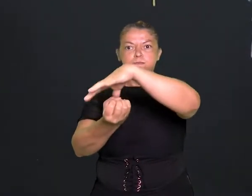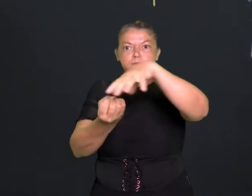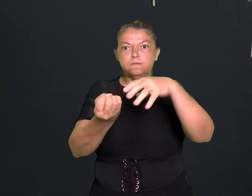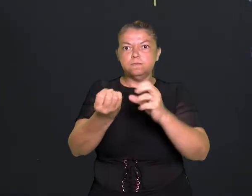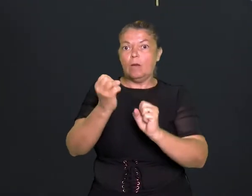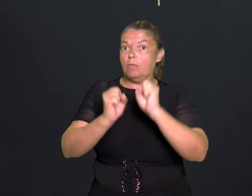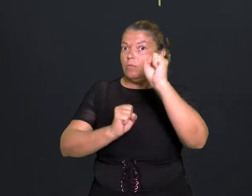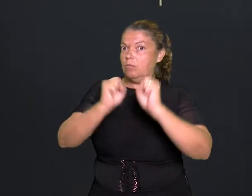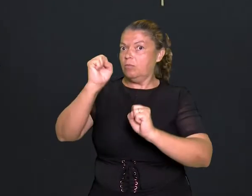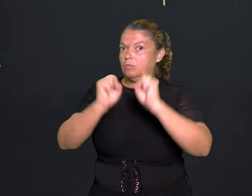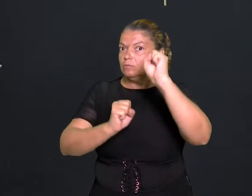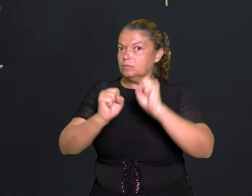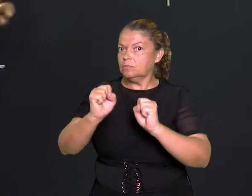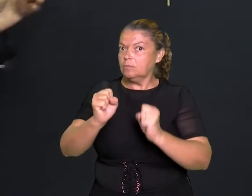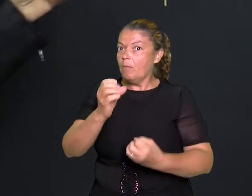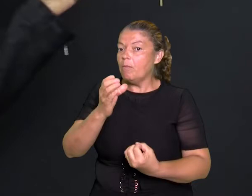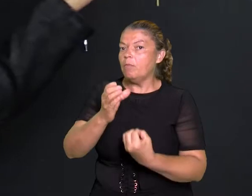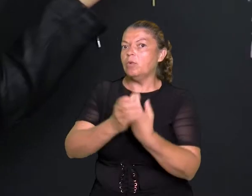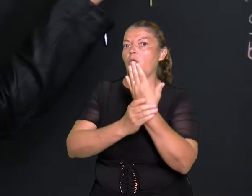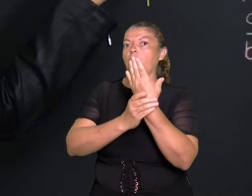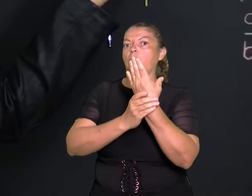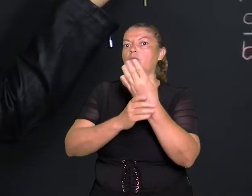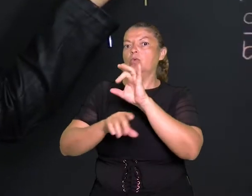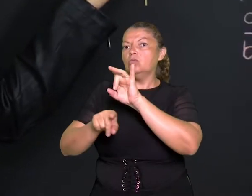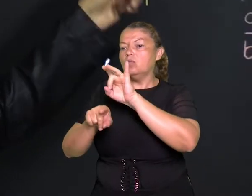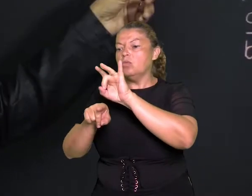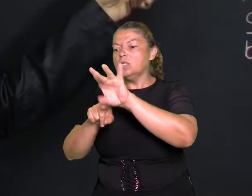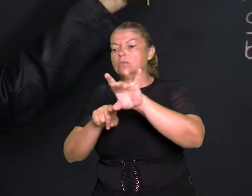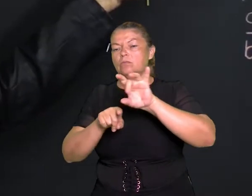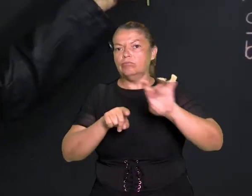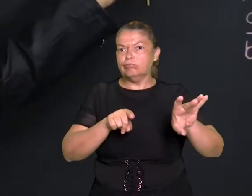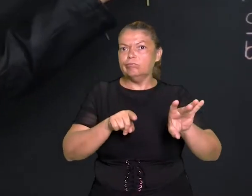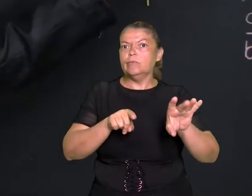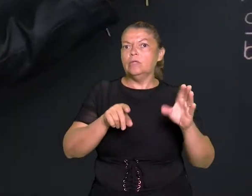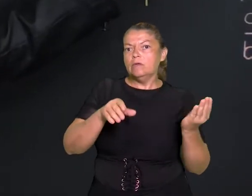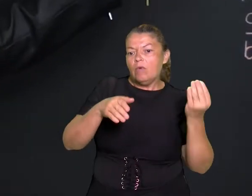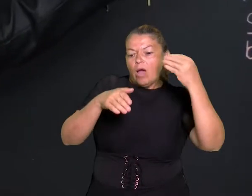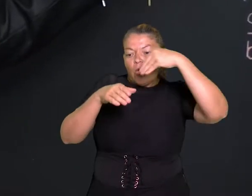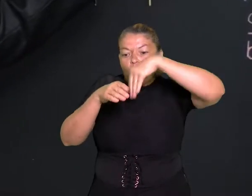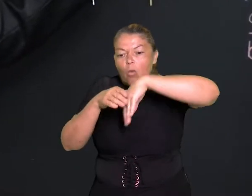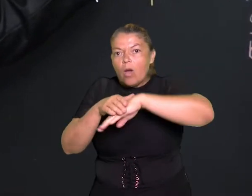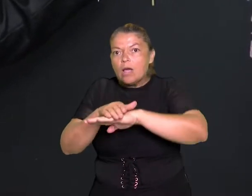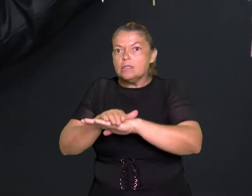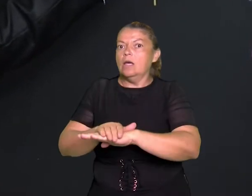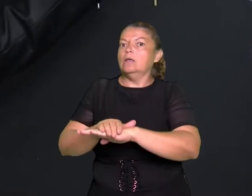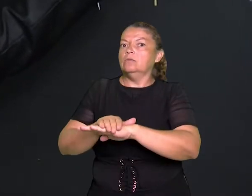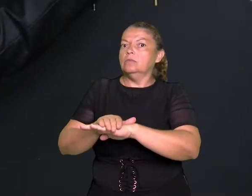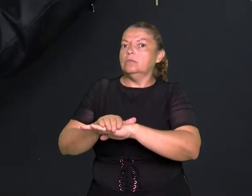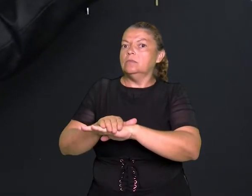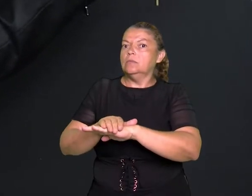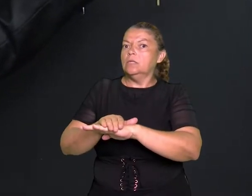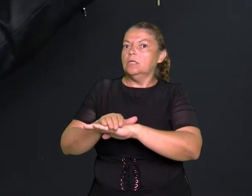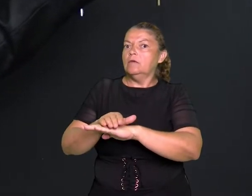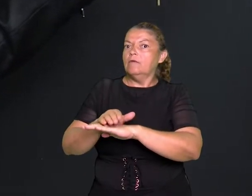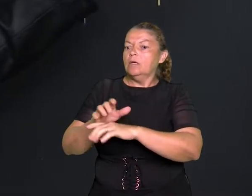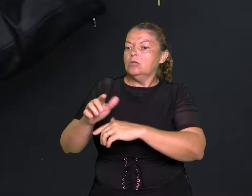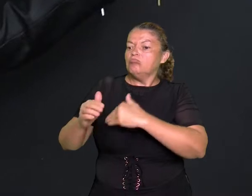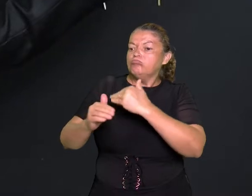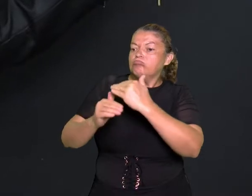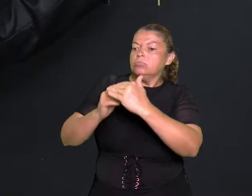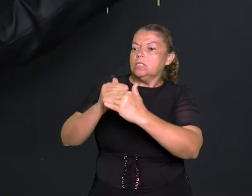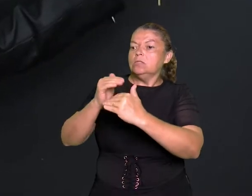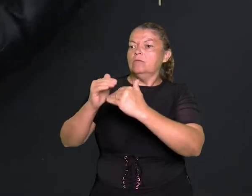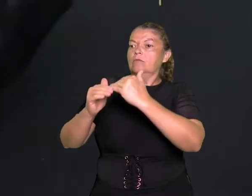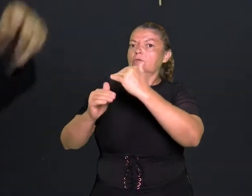e dos espermatozoides. Tendo sido produzidos aqui, eles serão armazenados e irão se